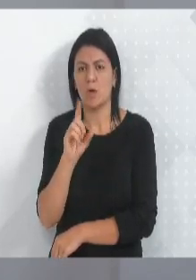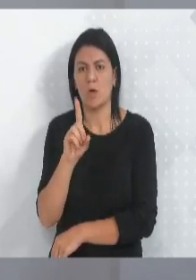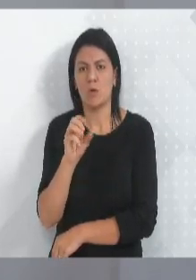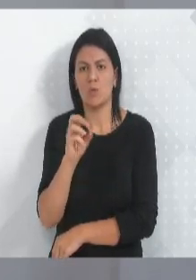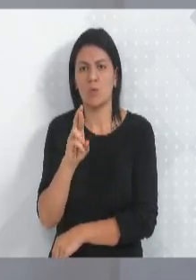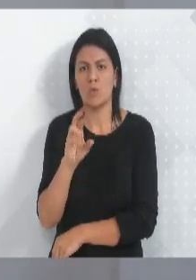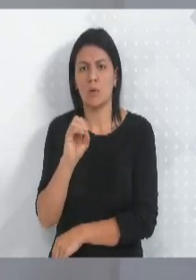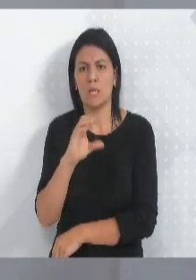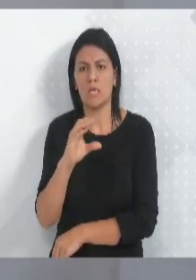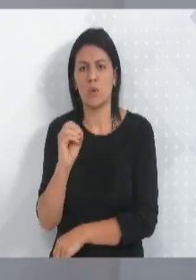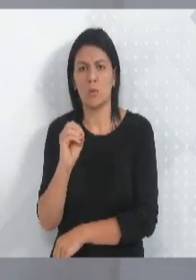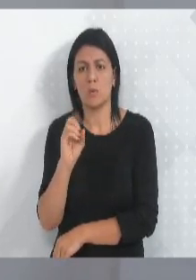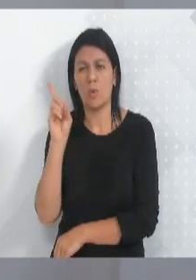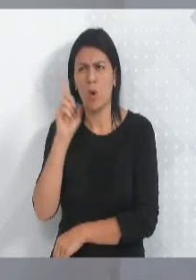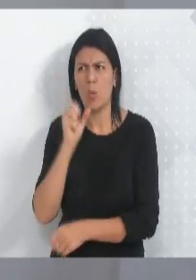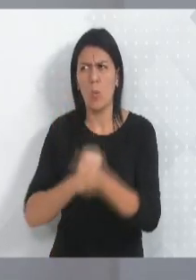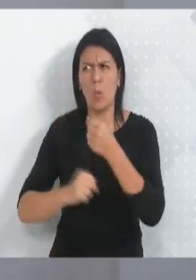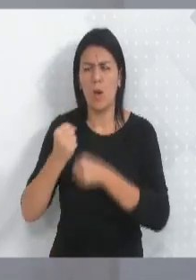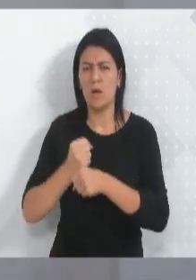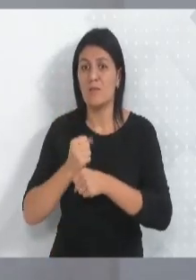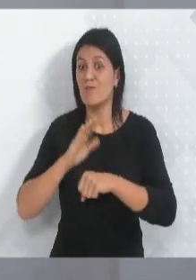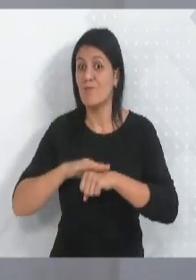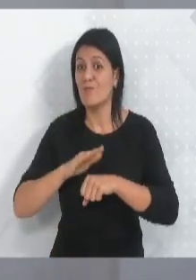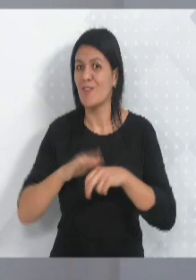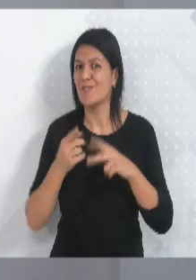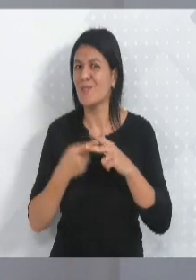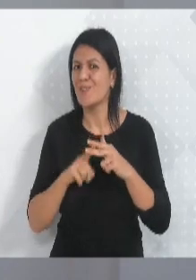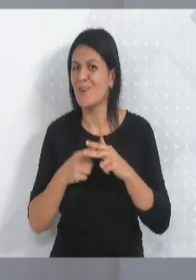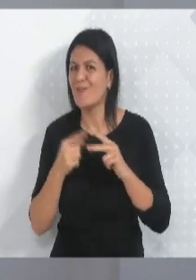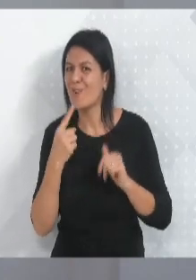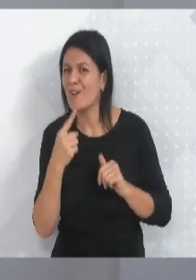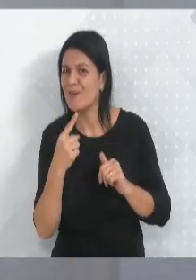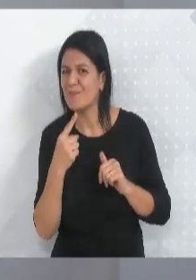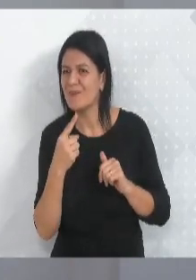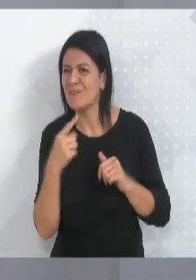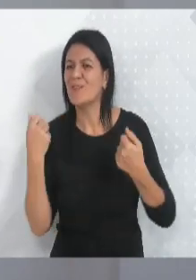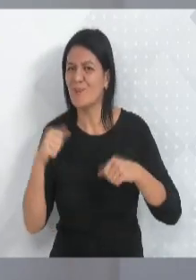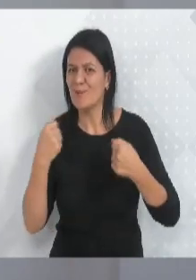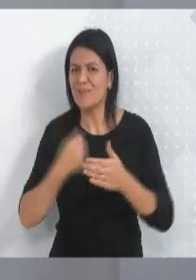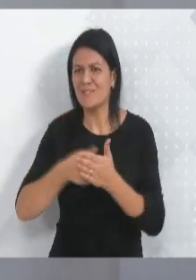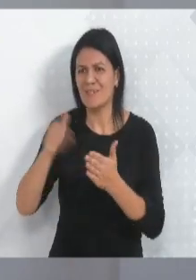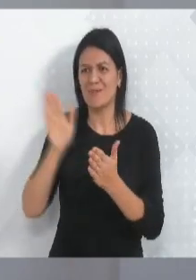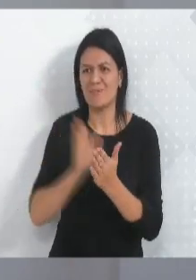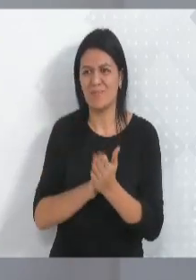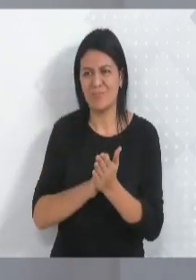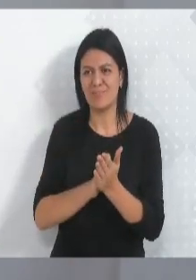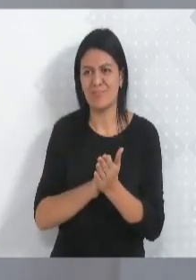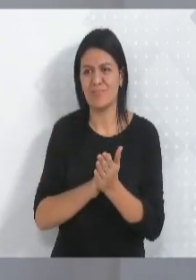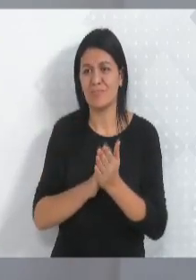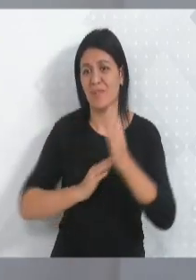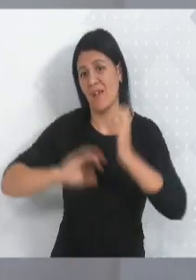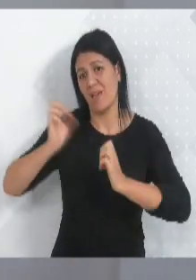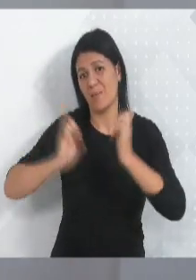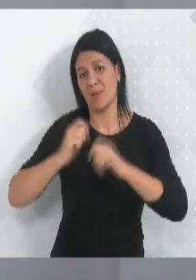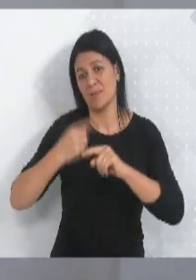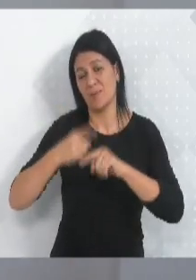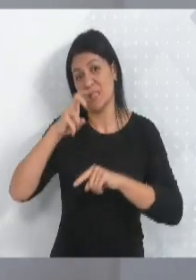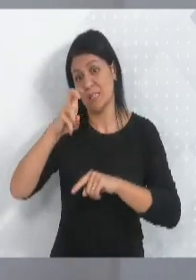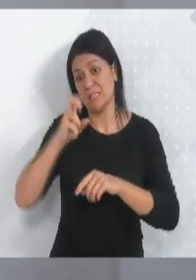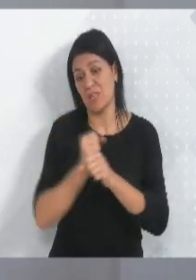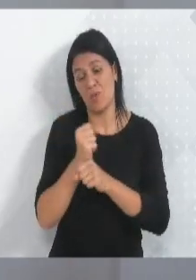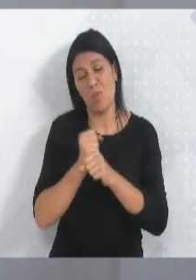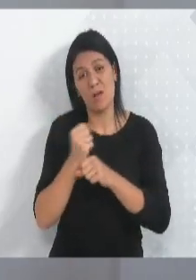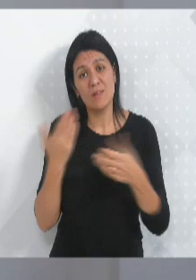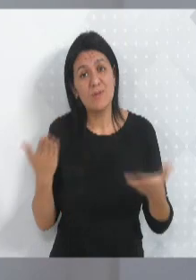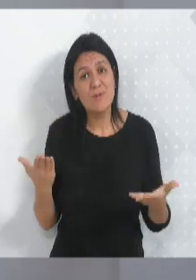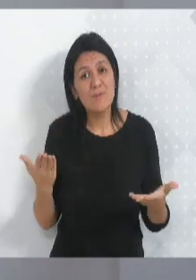feita uma reforma, e olha só, vão ter que notificar a empresa para fazer, porque tem 5 anos de garantia, foi mal